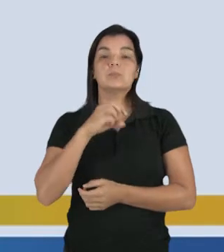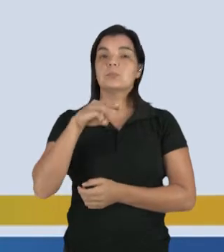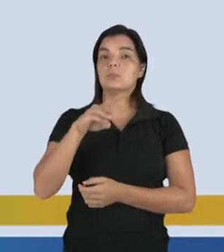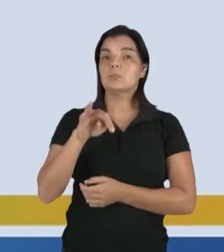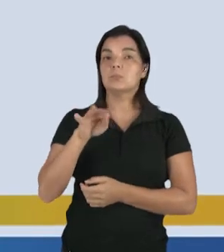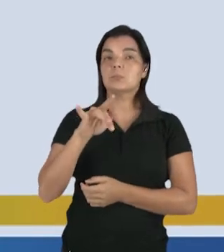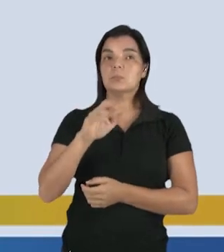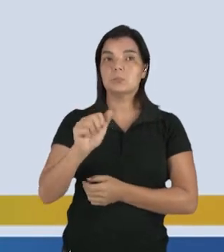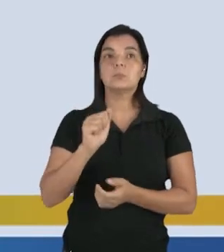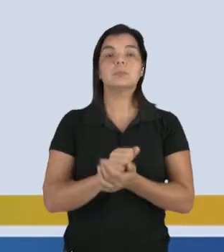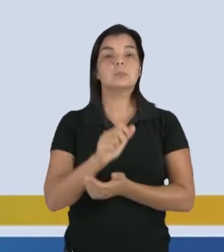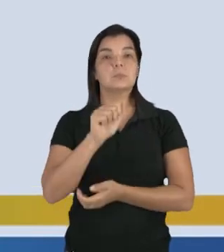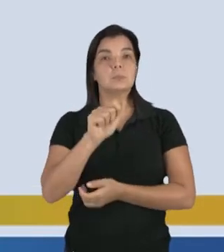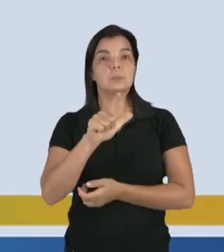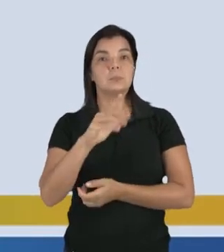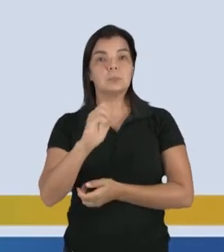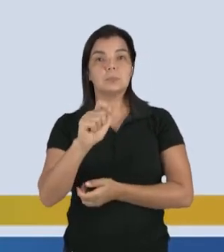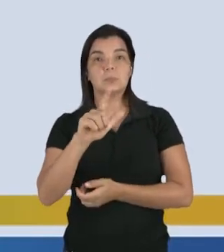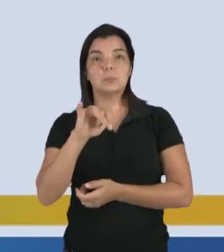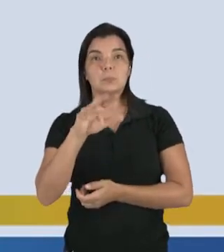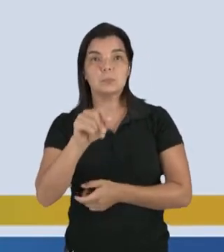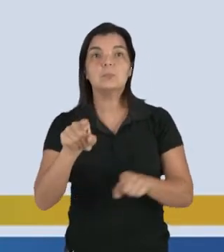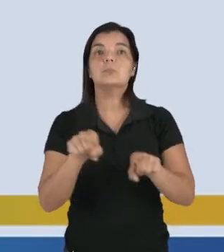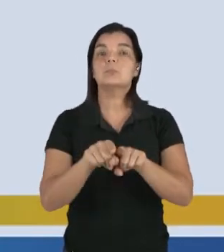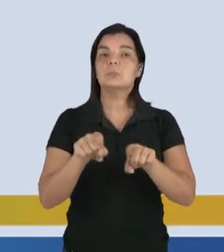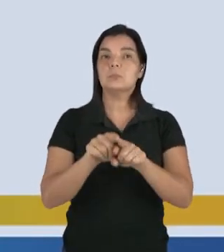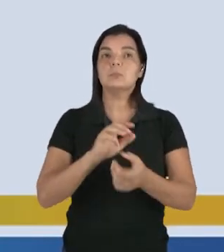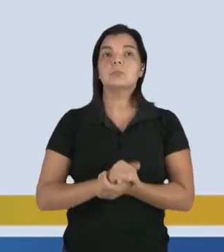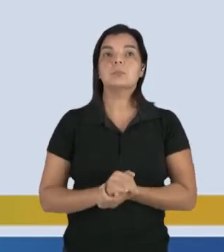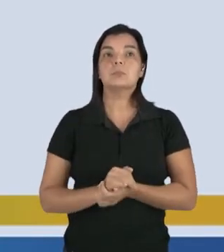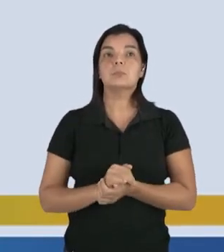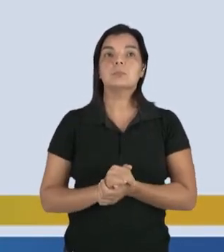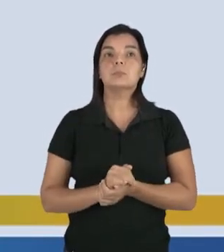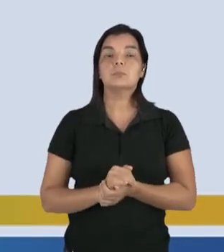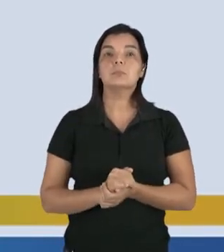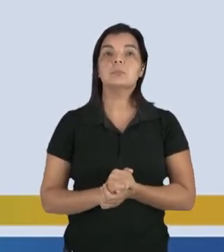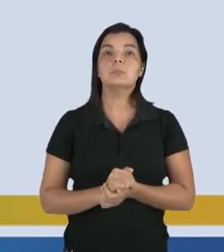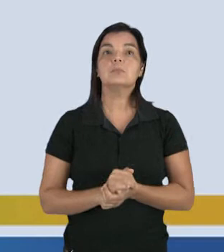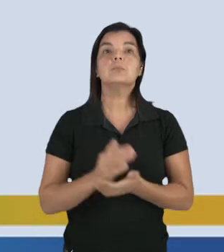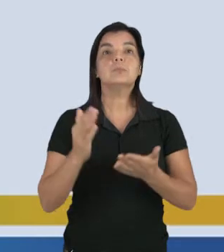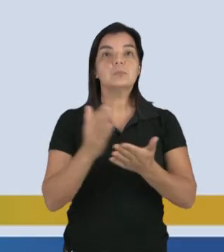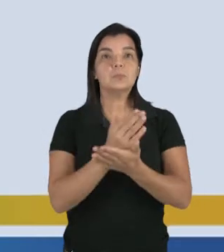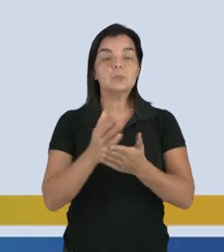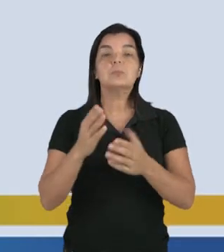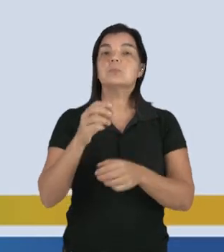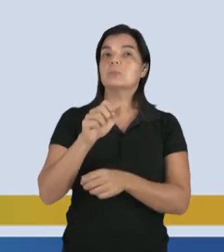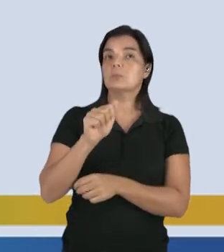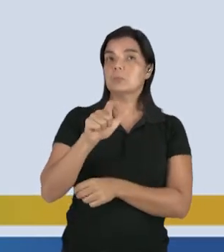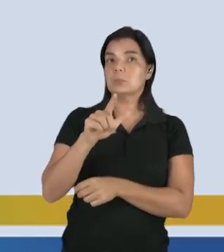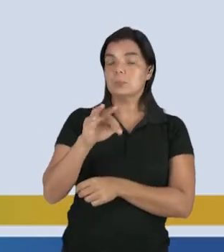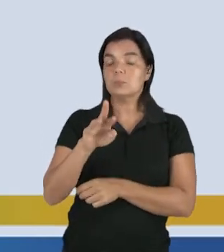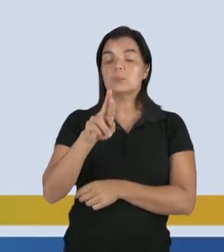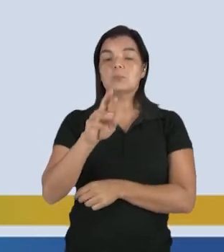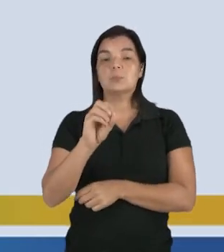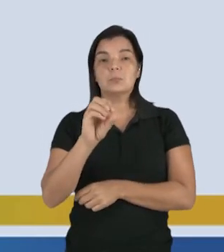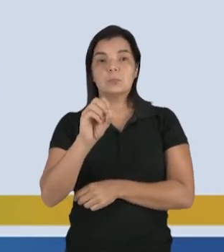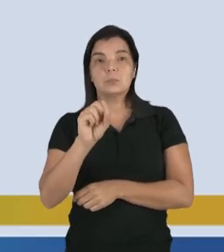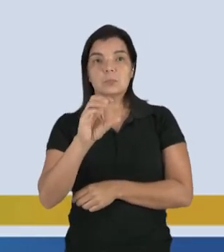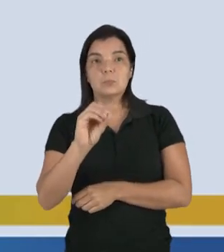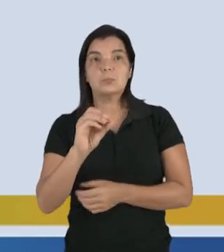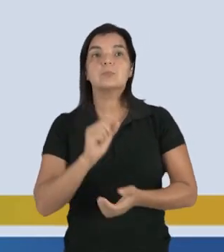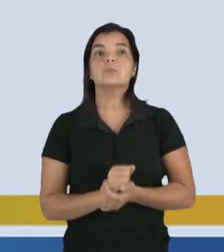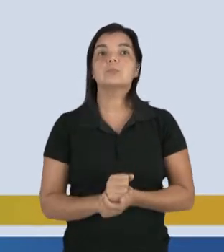as principais bases fortes, são a dos metais alcalinos e de alguns metais alcalinos